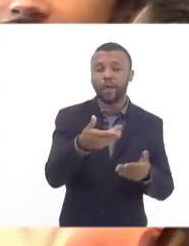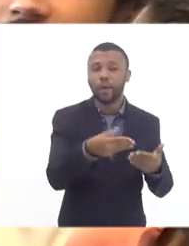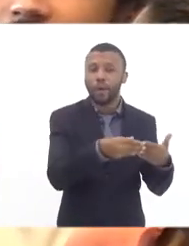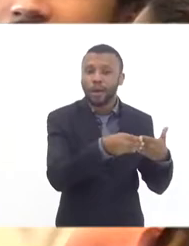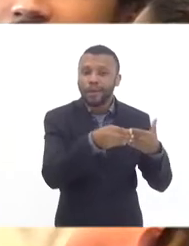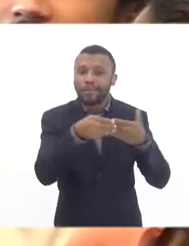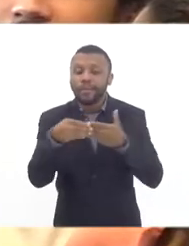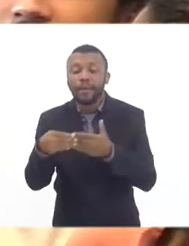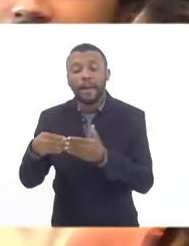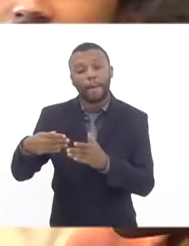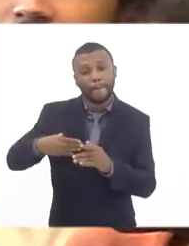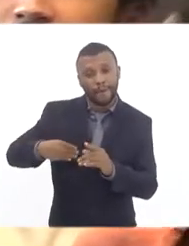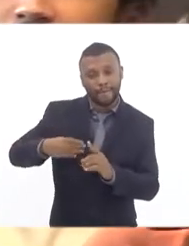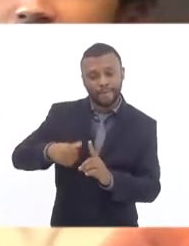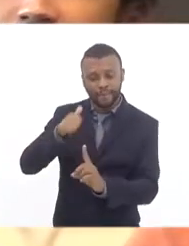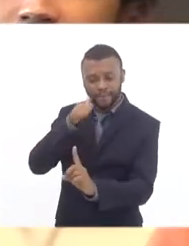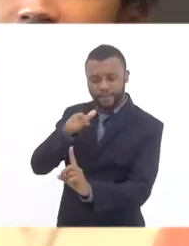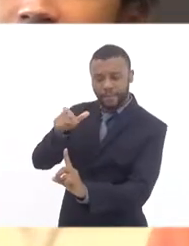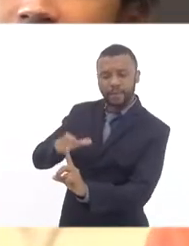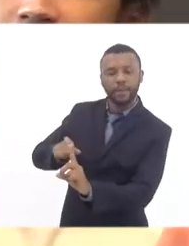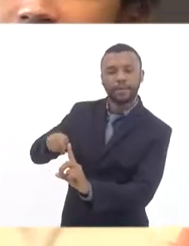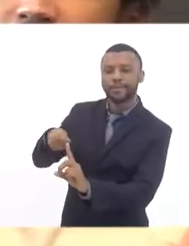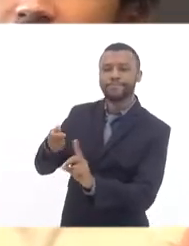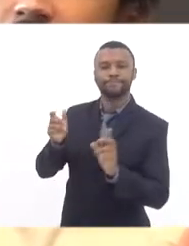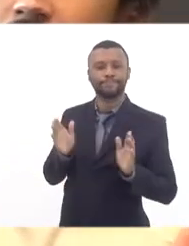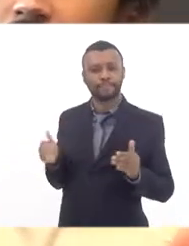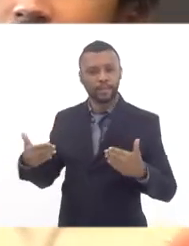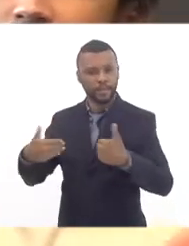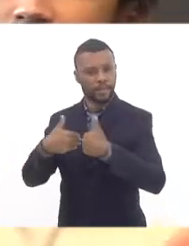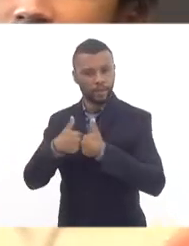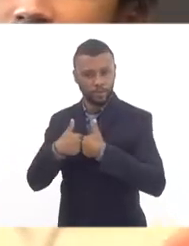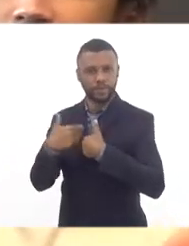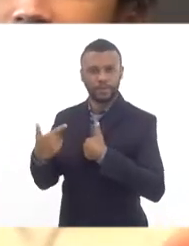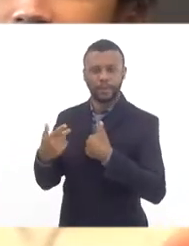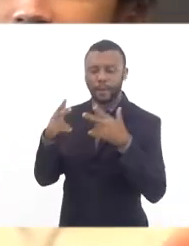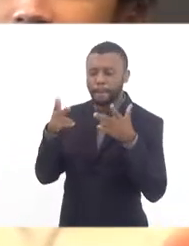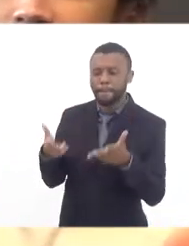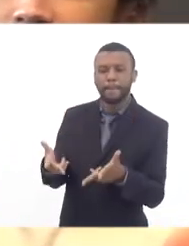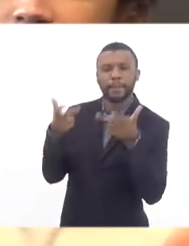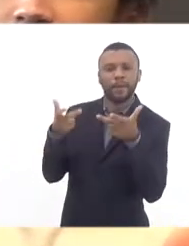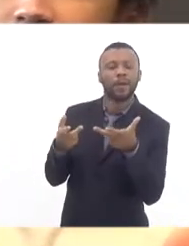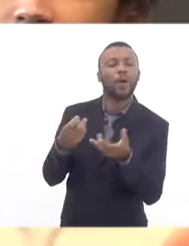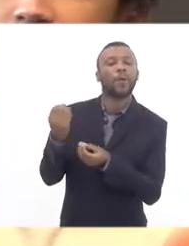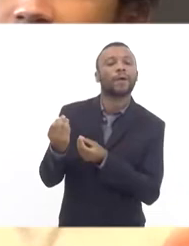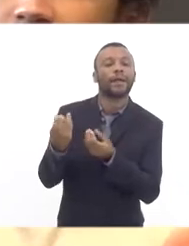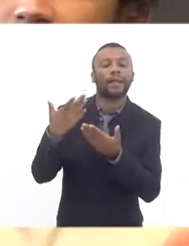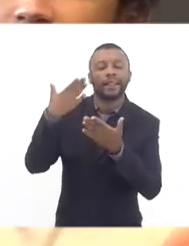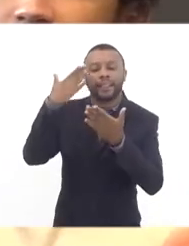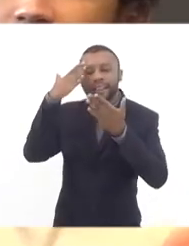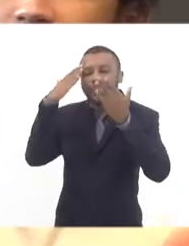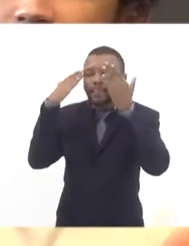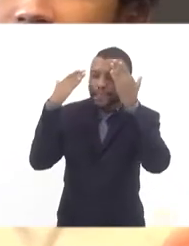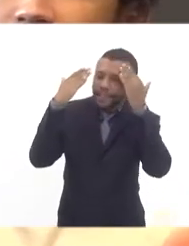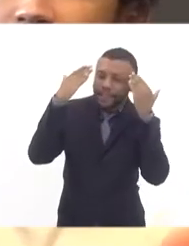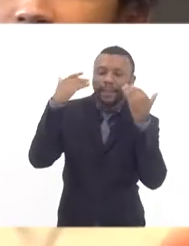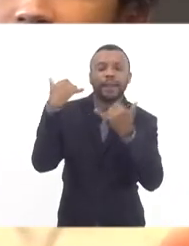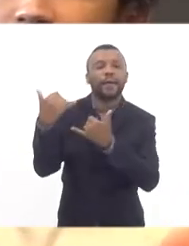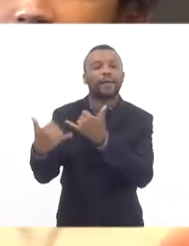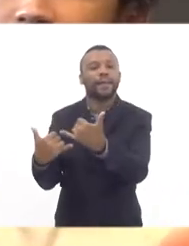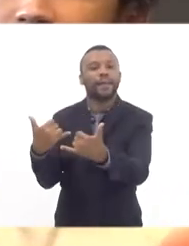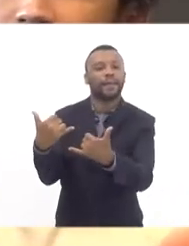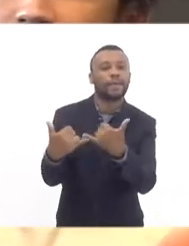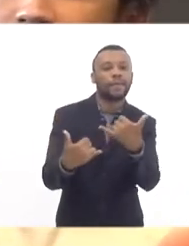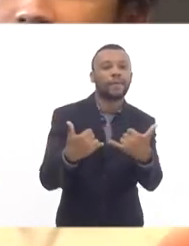criança autista, né? Então, assim, ver o quanto ela se divertiu, o quanto ela brincou, o quanto